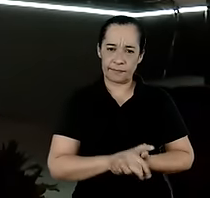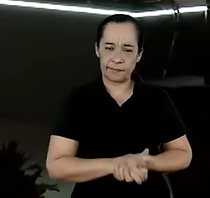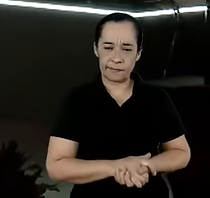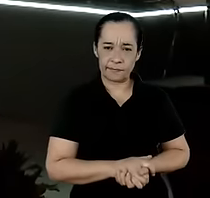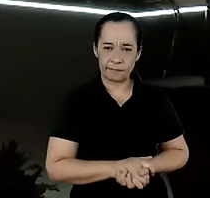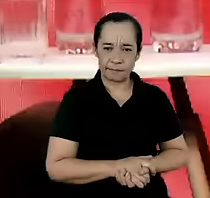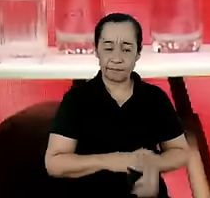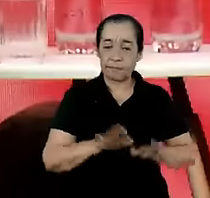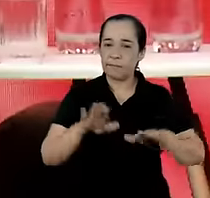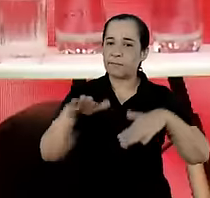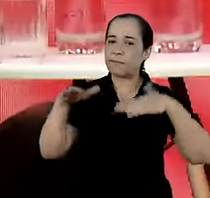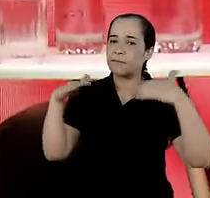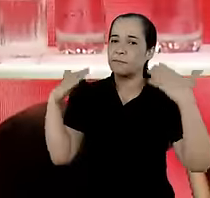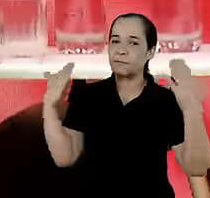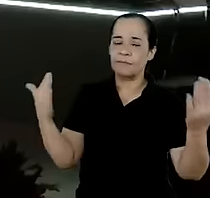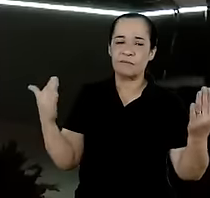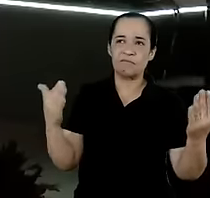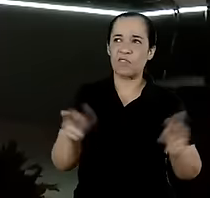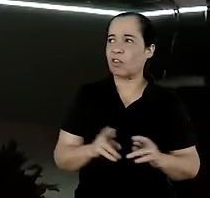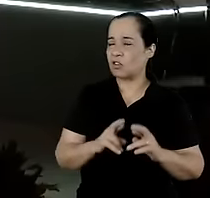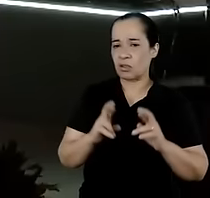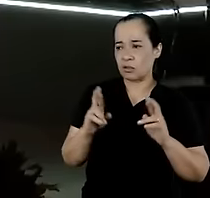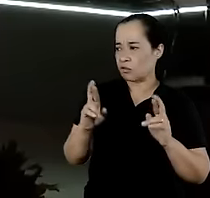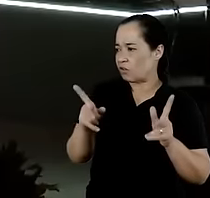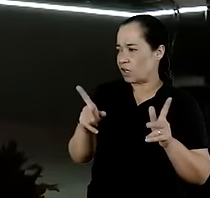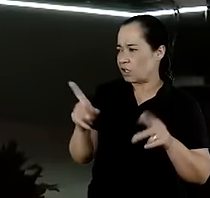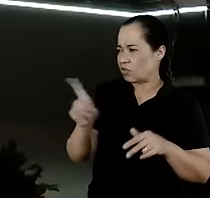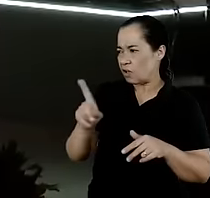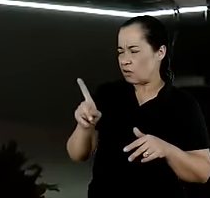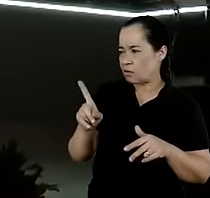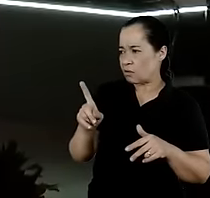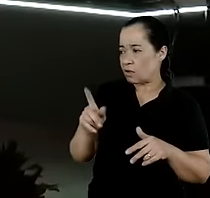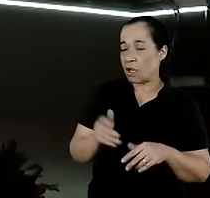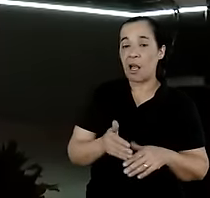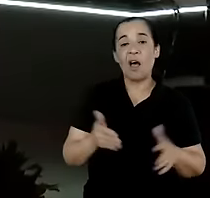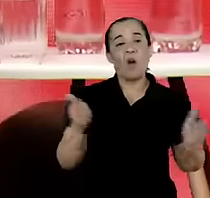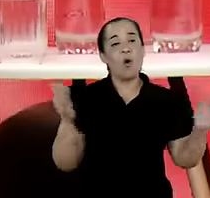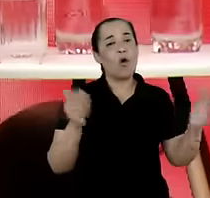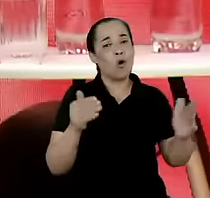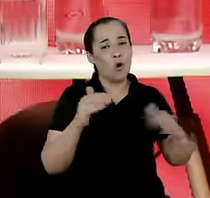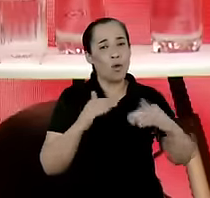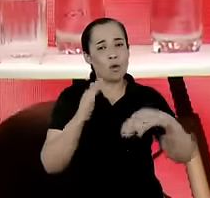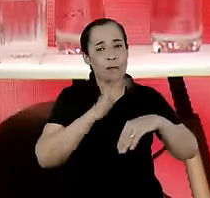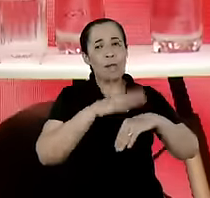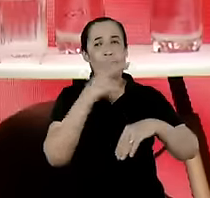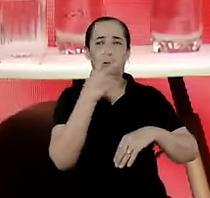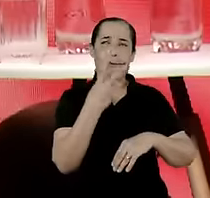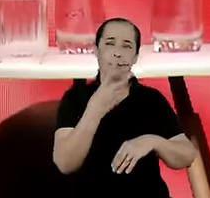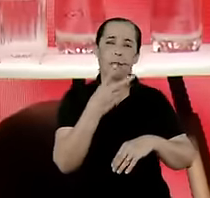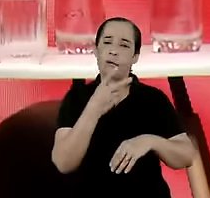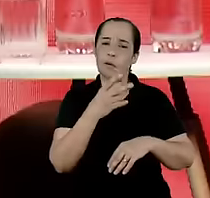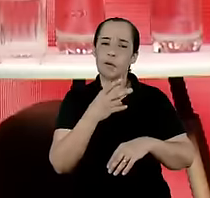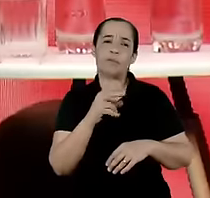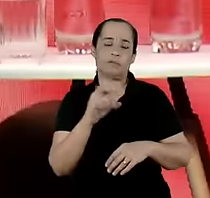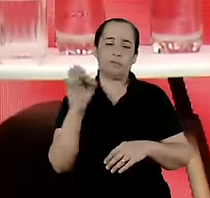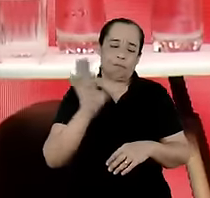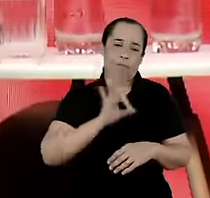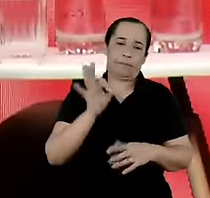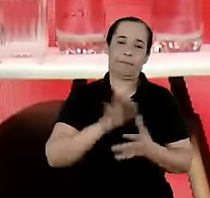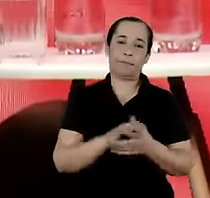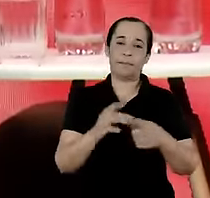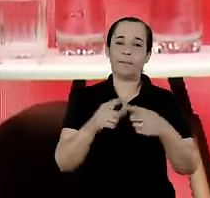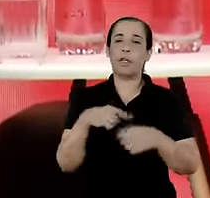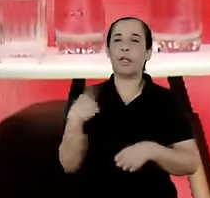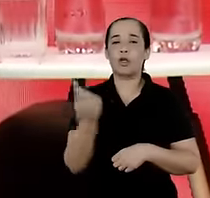assim a gente que não é muito diferente do que tá hoje hoje hoje tá um pouco mais né Tem Dois e pouco é di então assim a gente acha